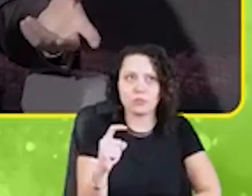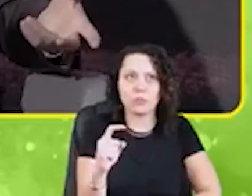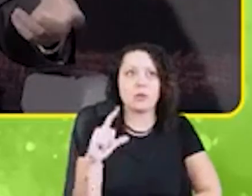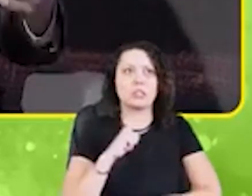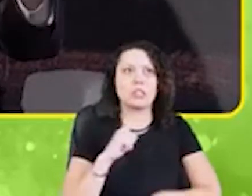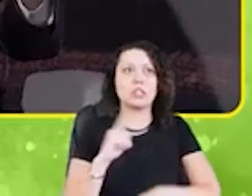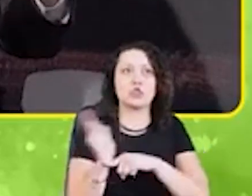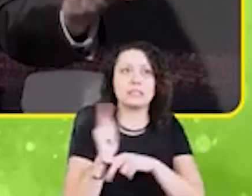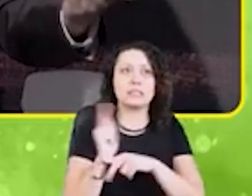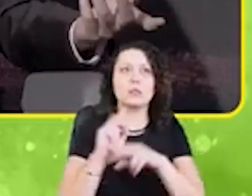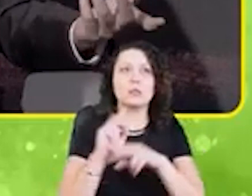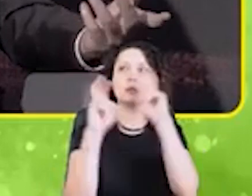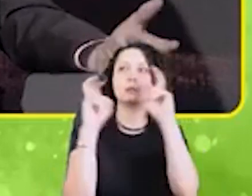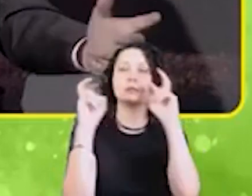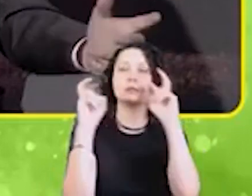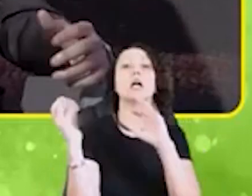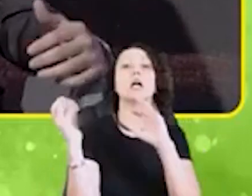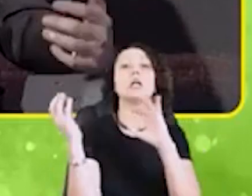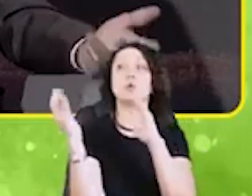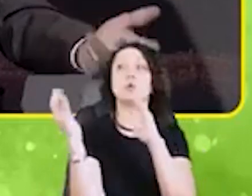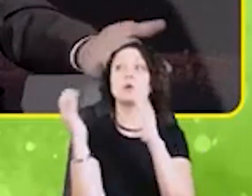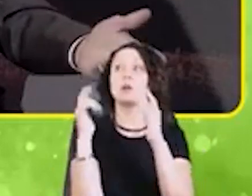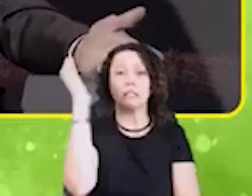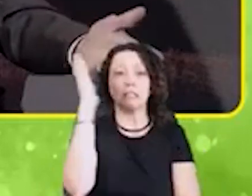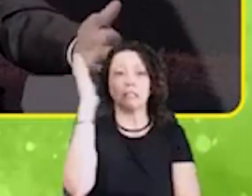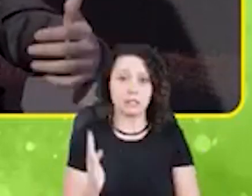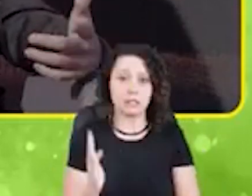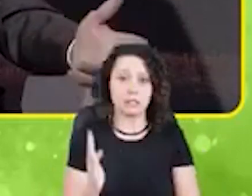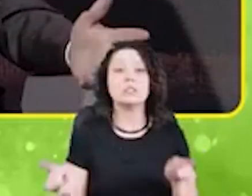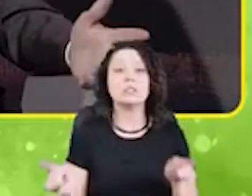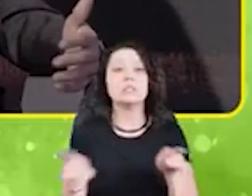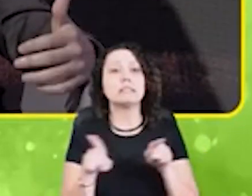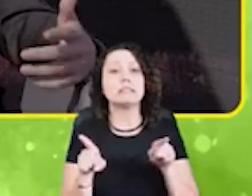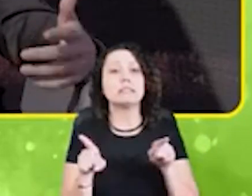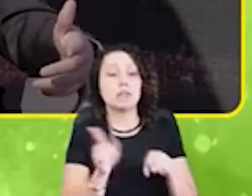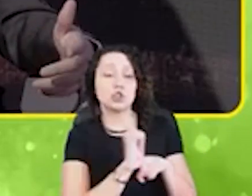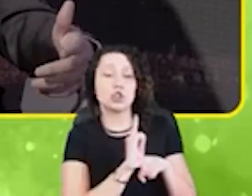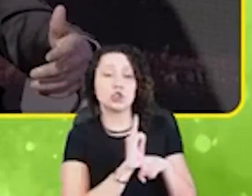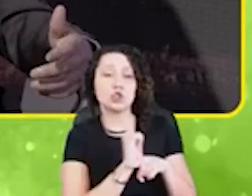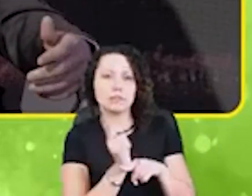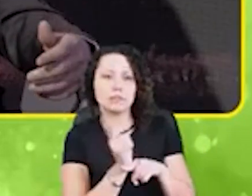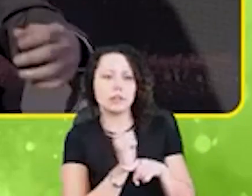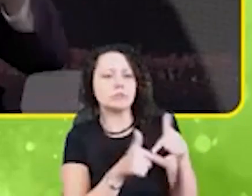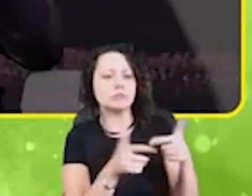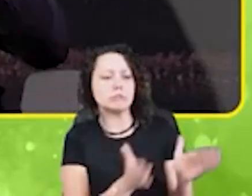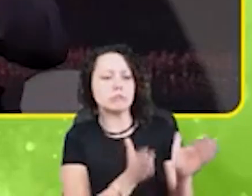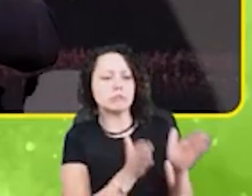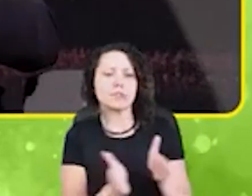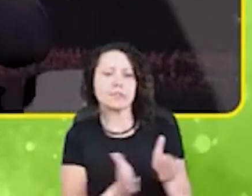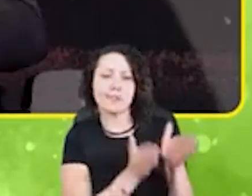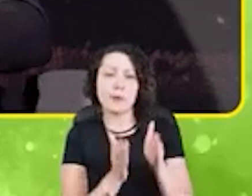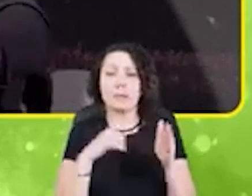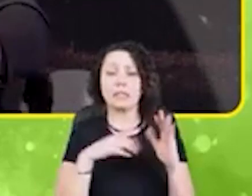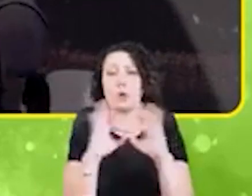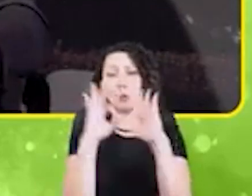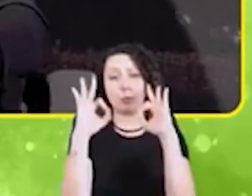climático no Brasil também se torna espera máxima de gestão e operacionalização do programa de crescimento Verde